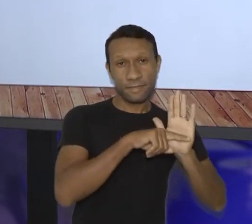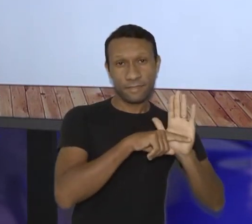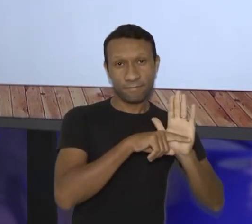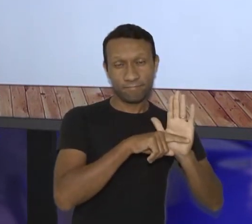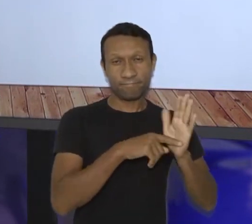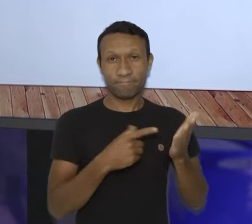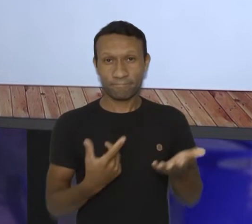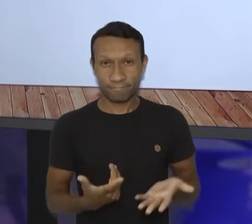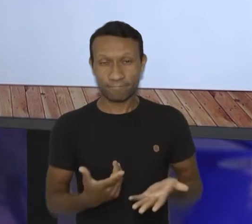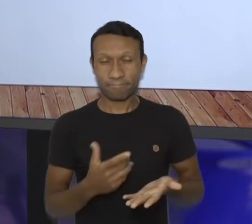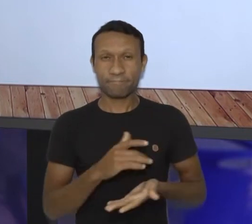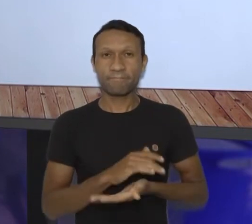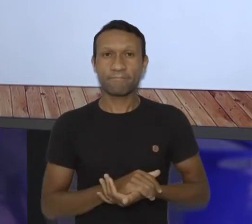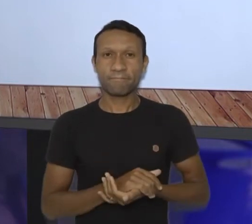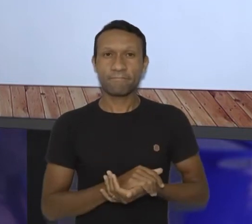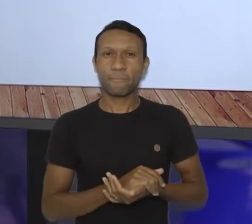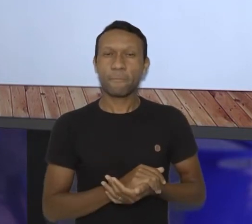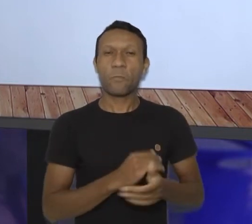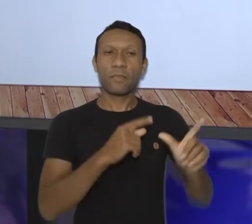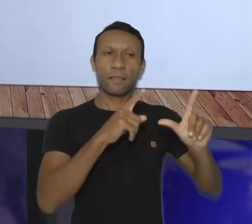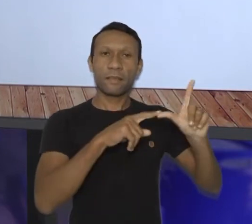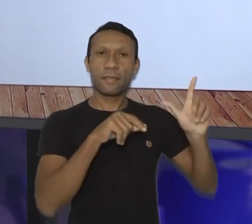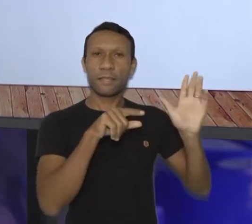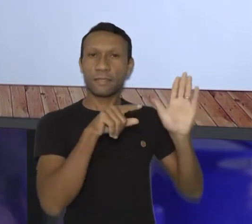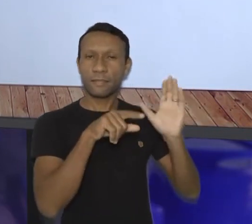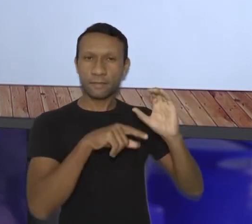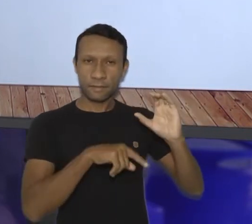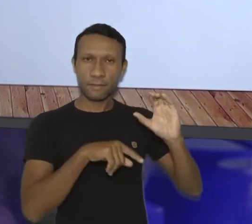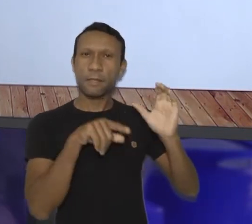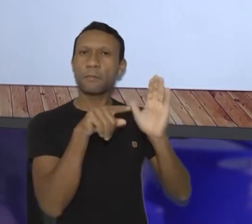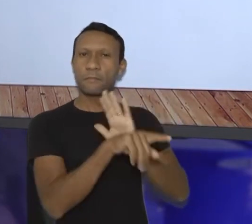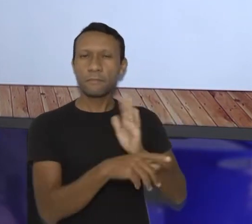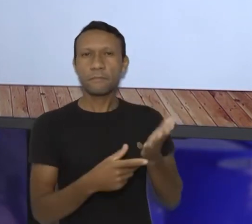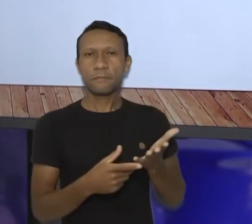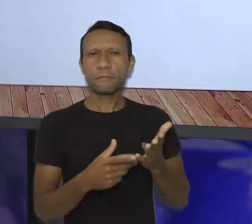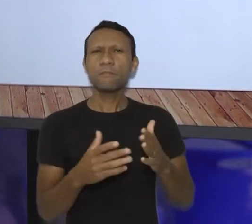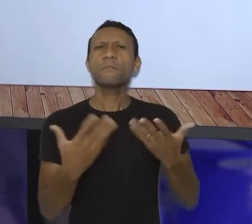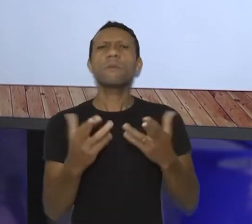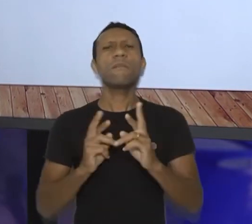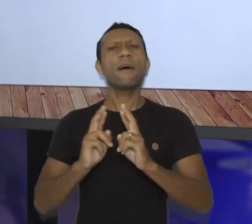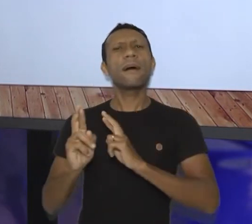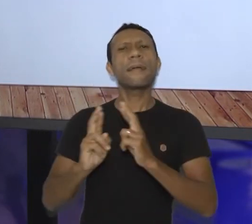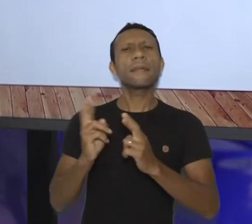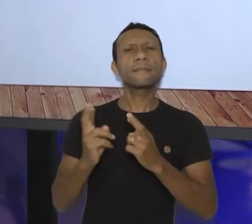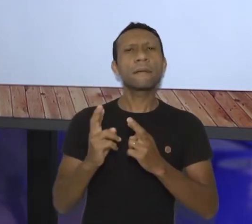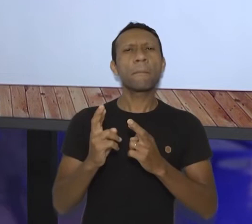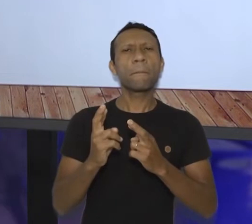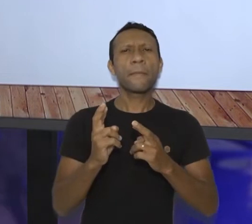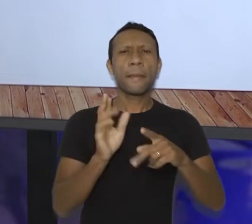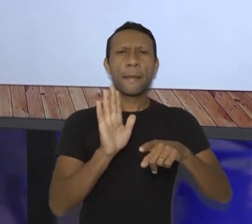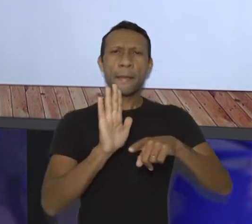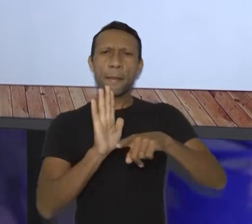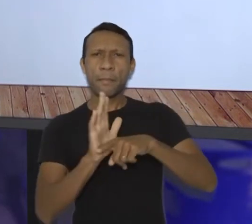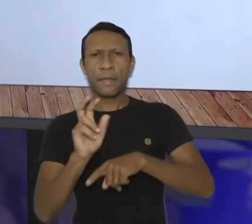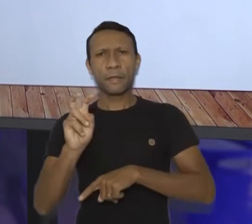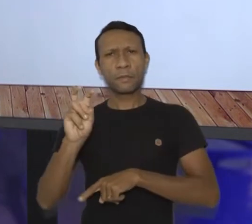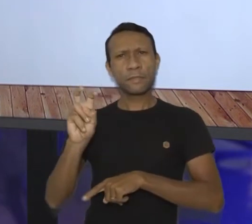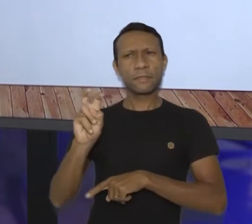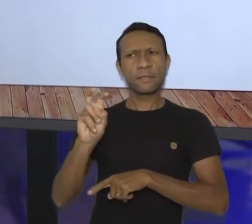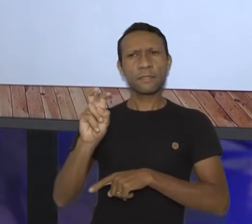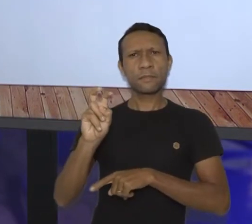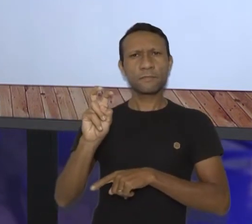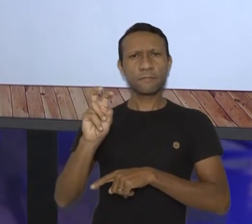numérica. Letra C diz, que relação existe entre os elementos menos 5 e 5 do